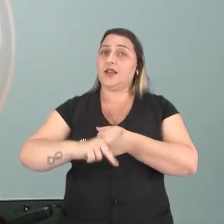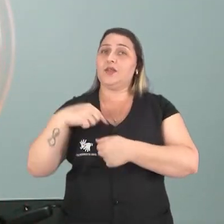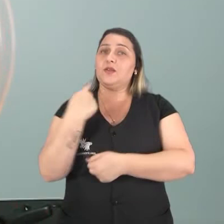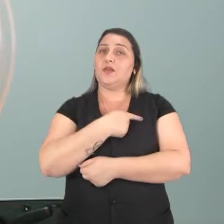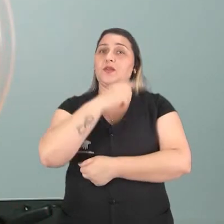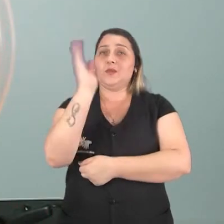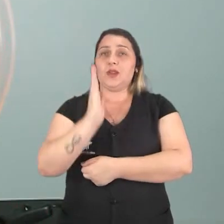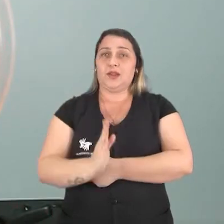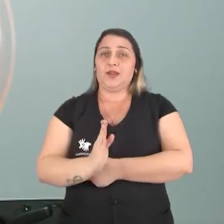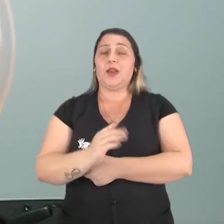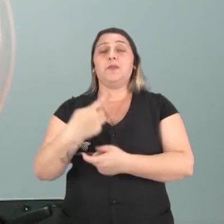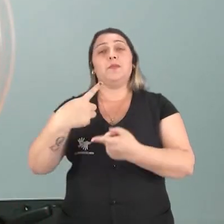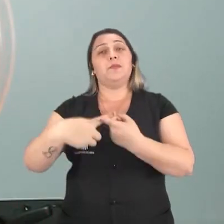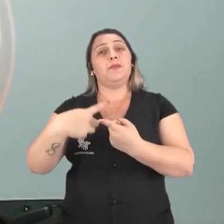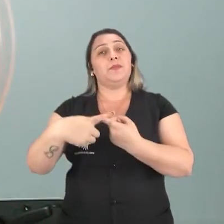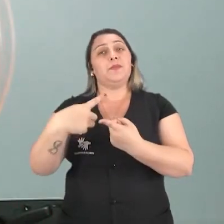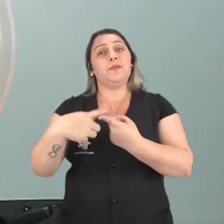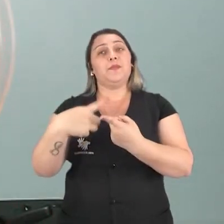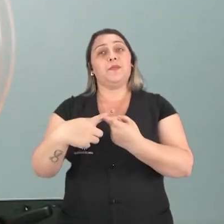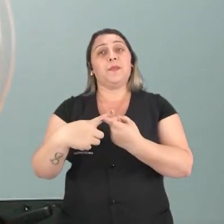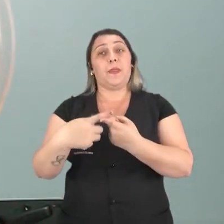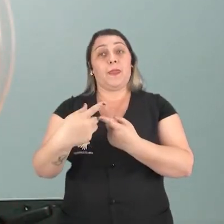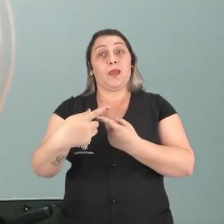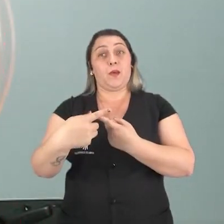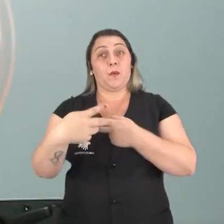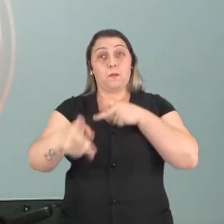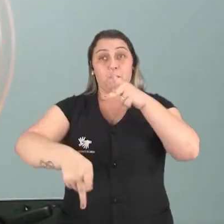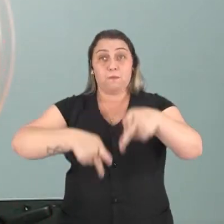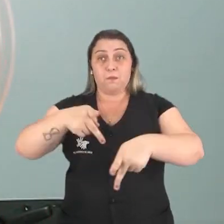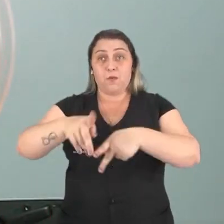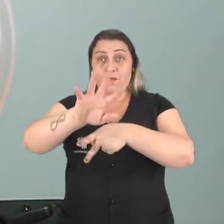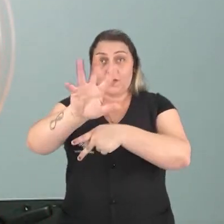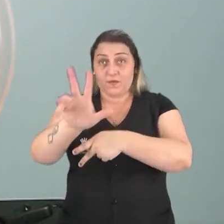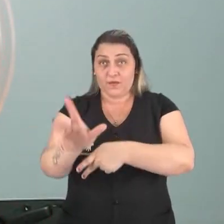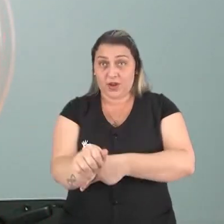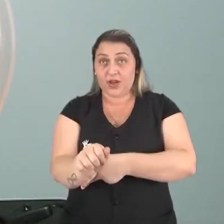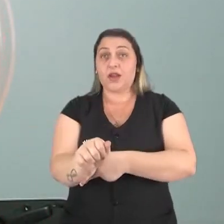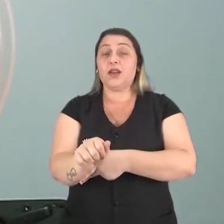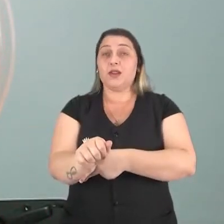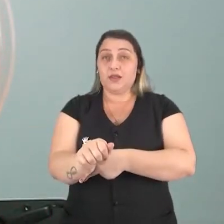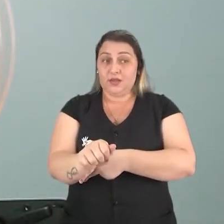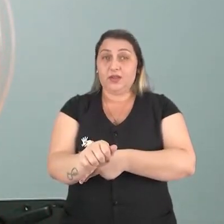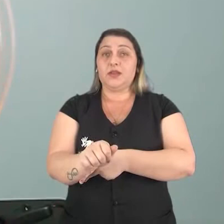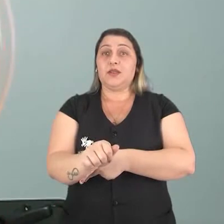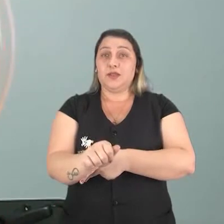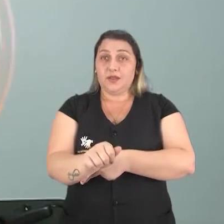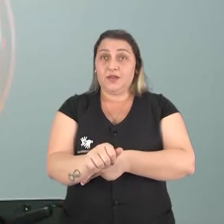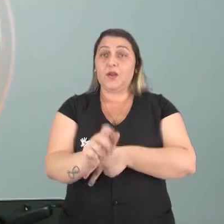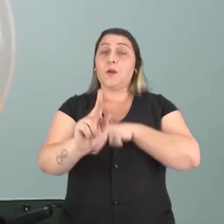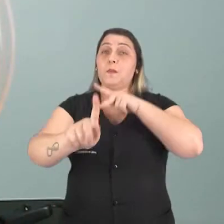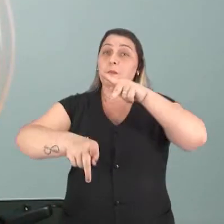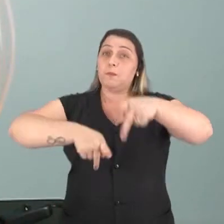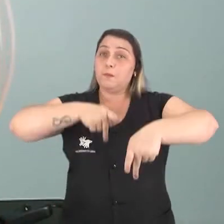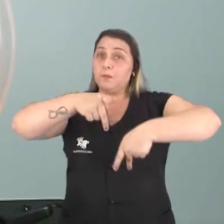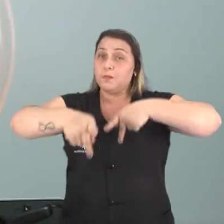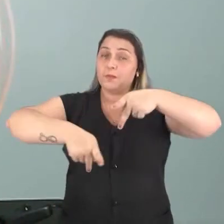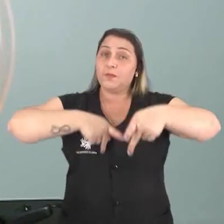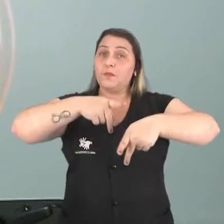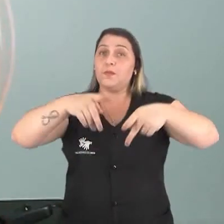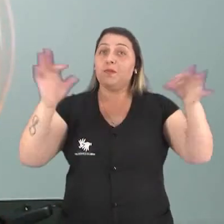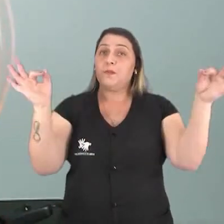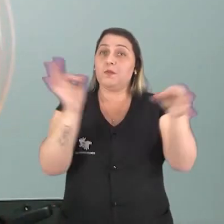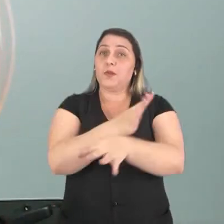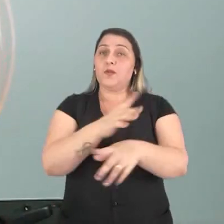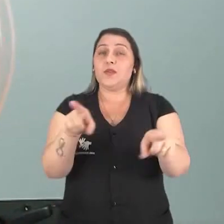nosso Brasil. Porque o seu povo, o povo africano, foi um dos povos que